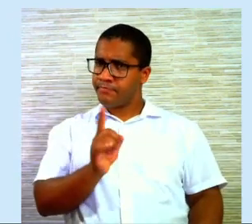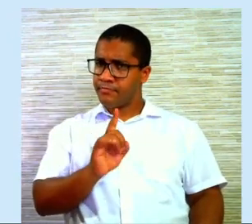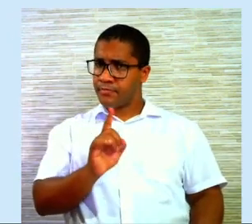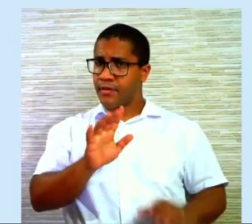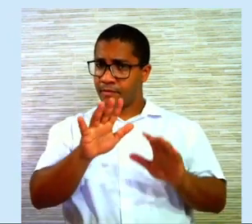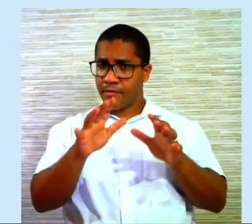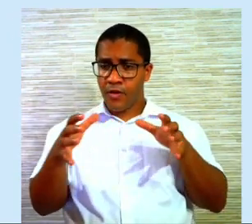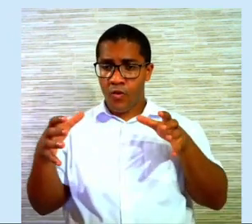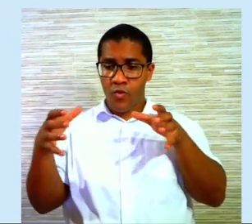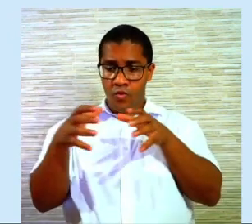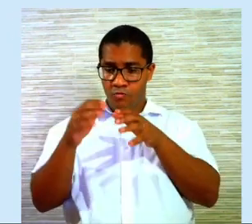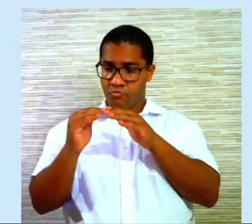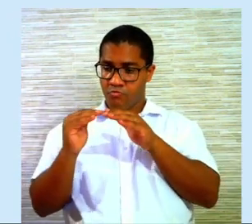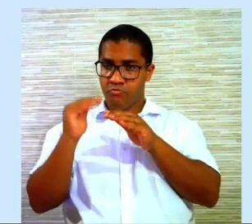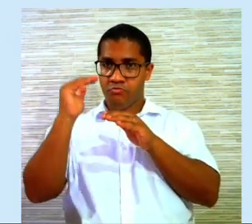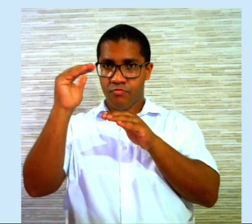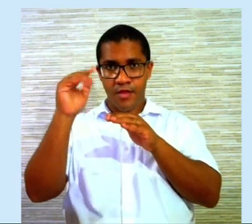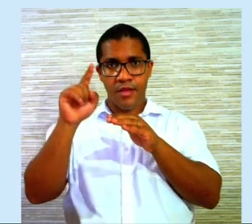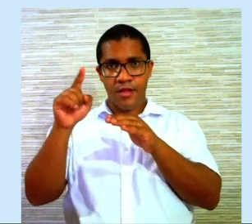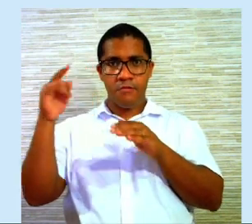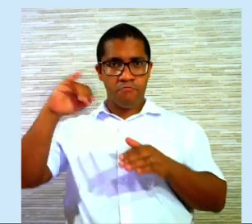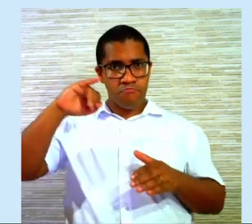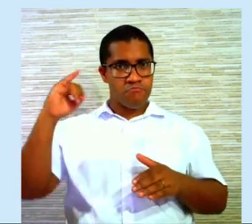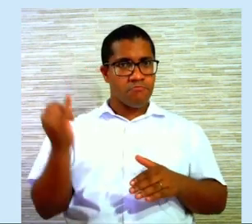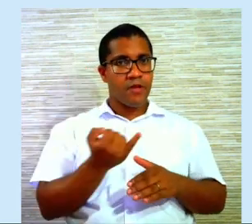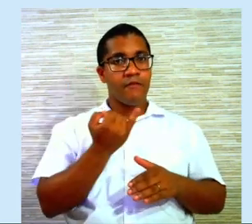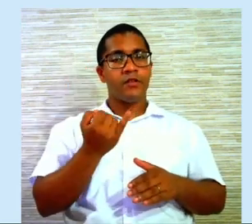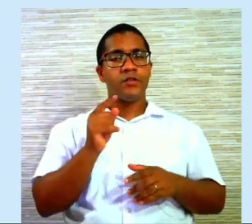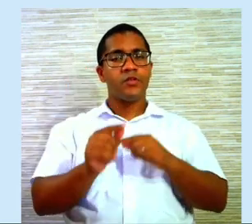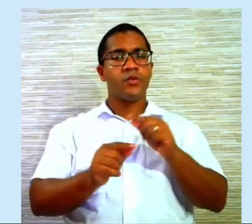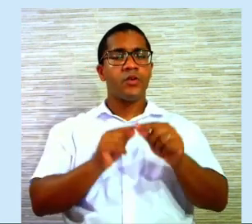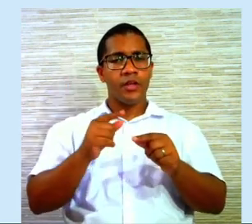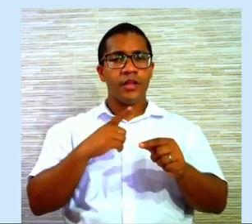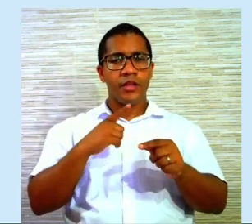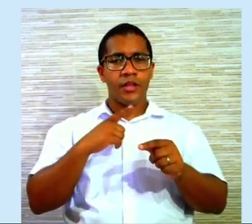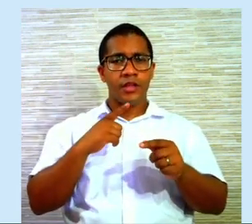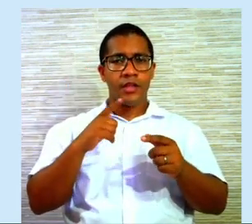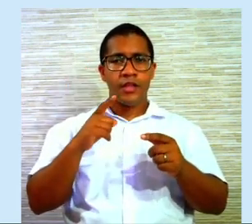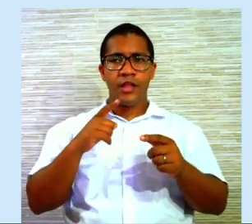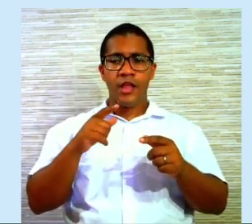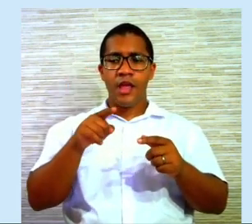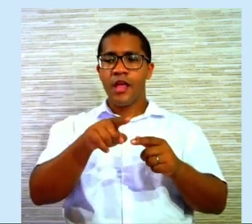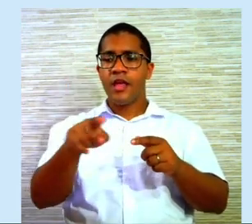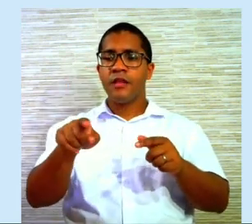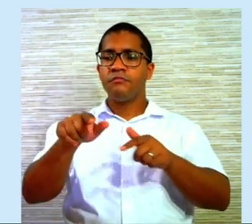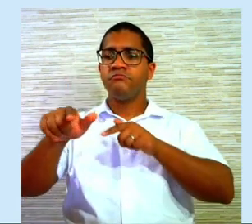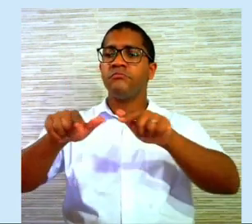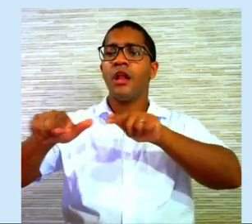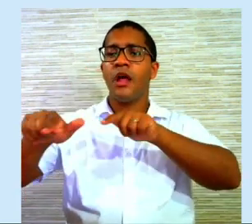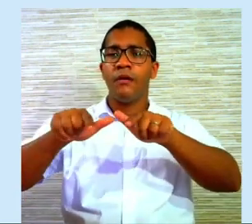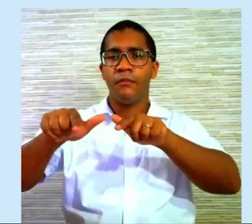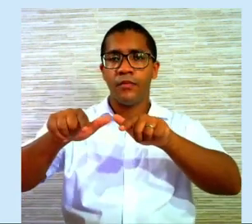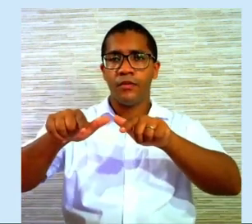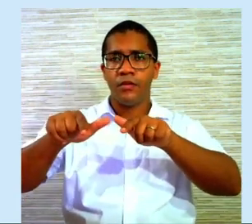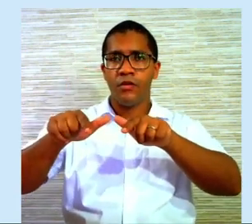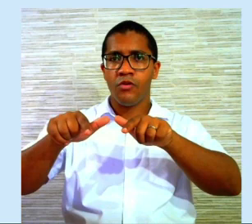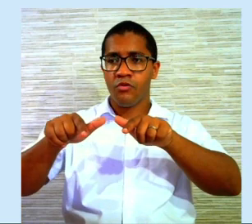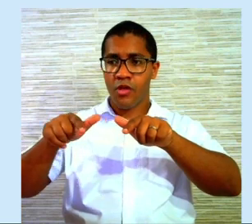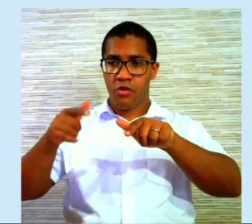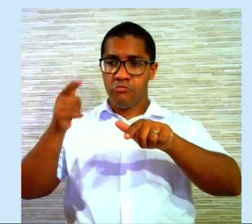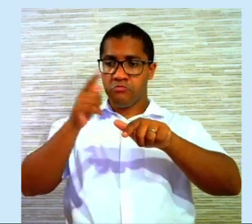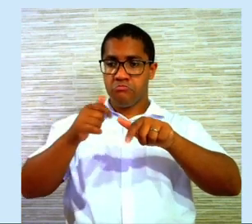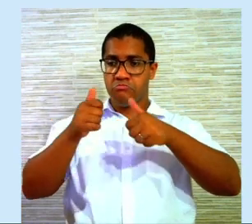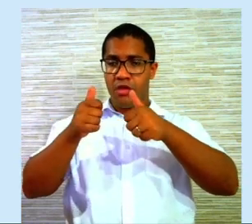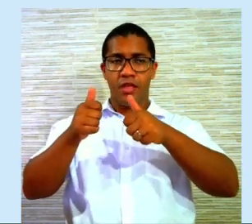E a classe senhorial se beneficiava simplesmente de quê? Do resultado do seu trabalho. Então, quem se beneficiava